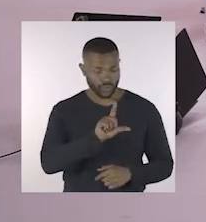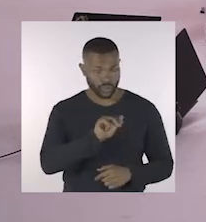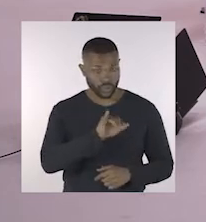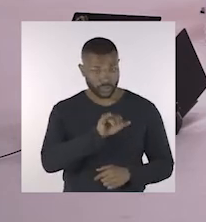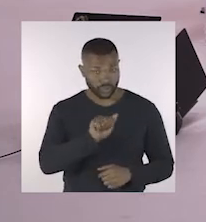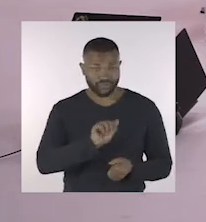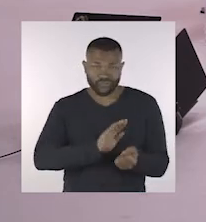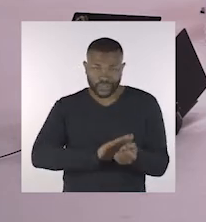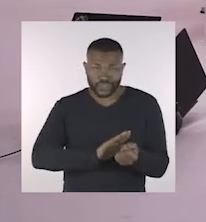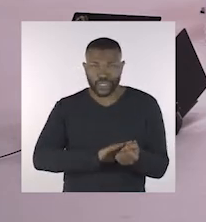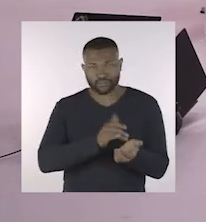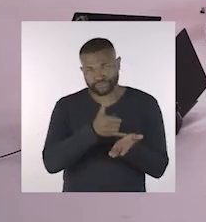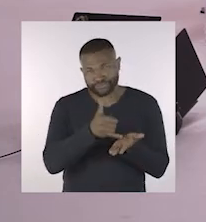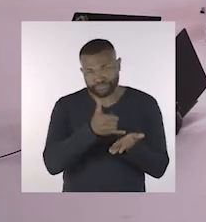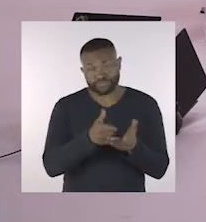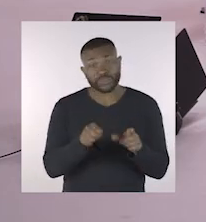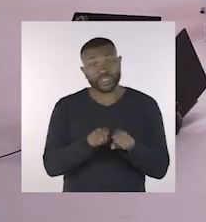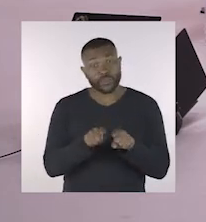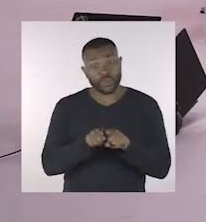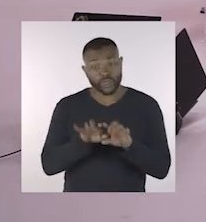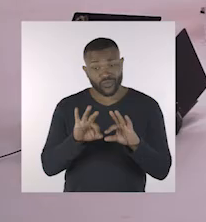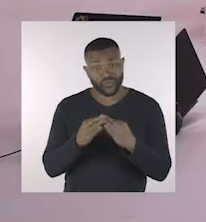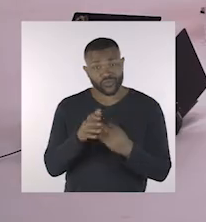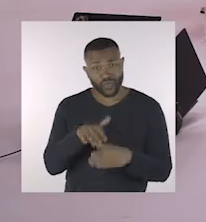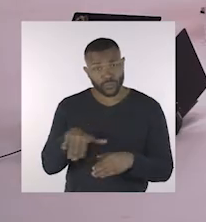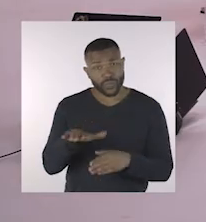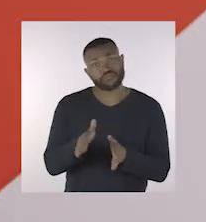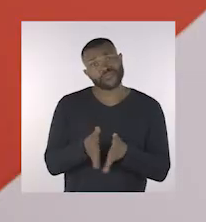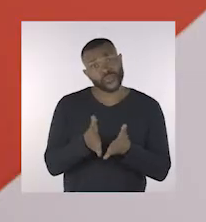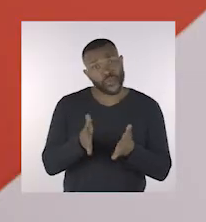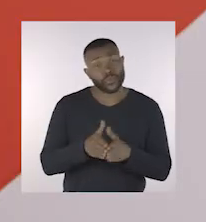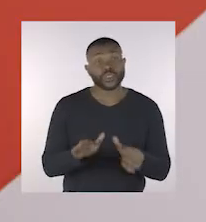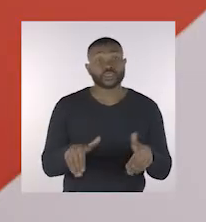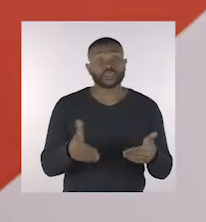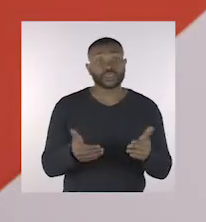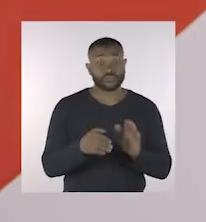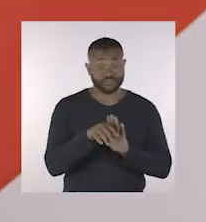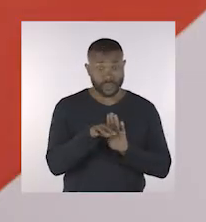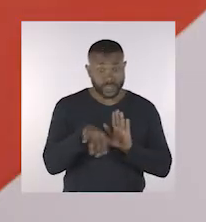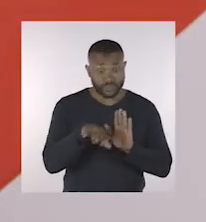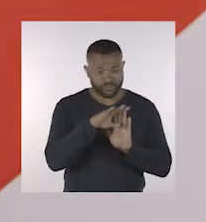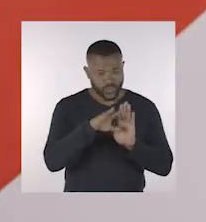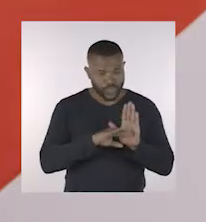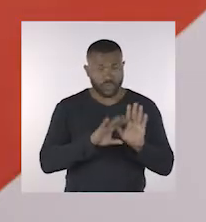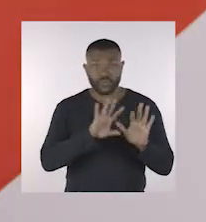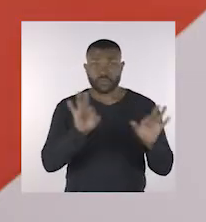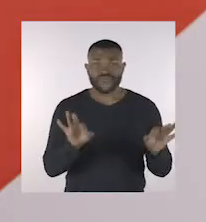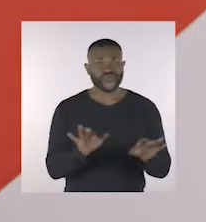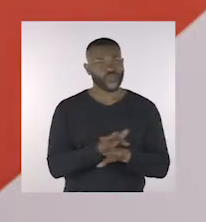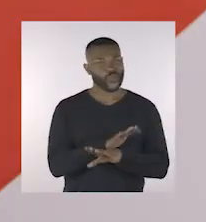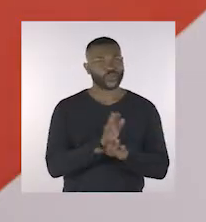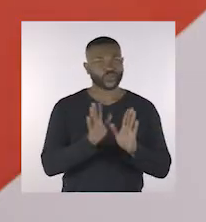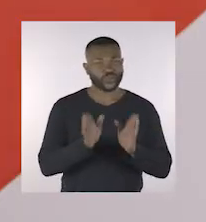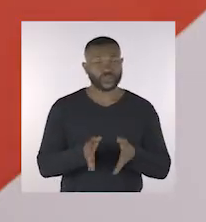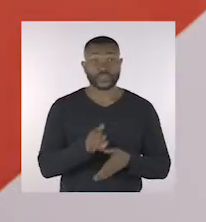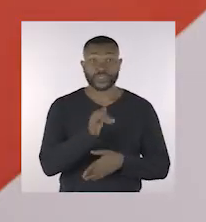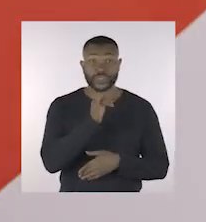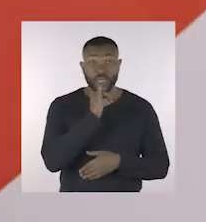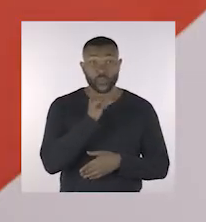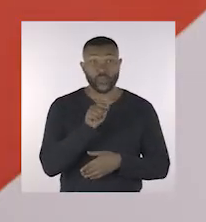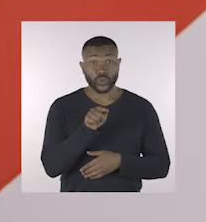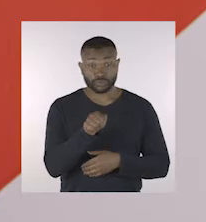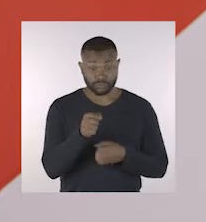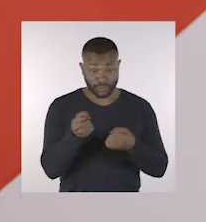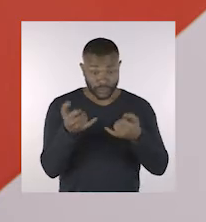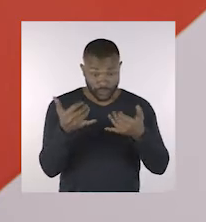que tem dependência química e também a as famílias de baixa renda então e completo Quando